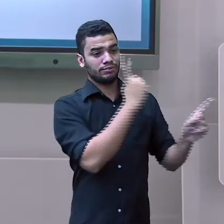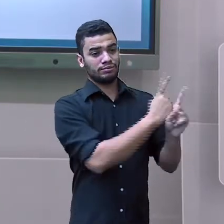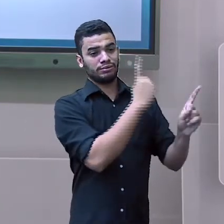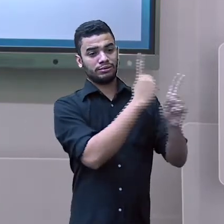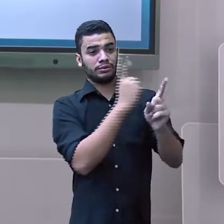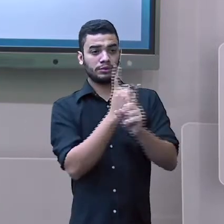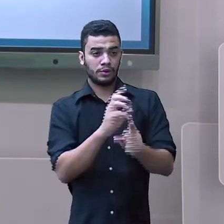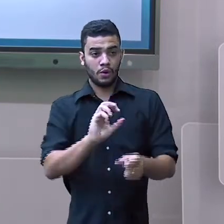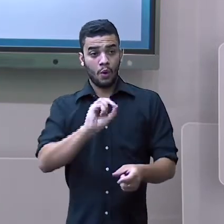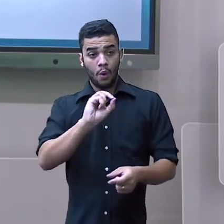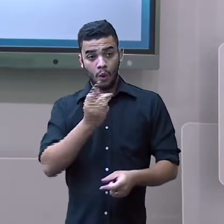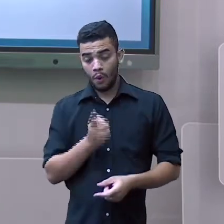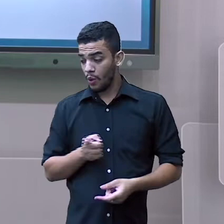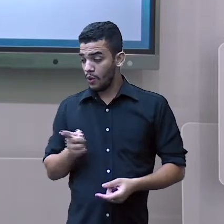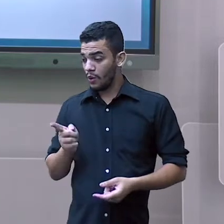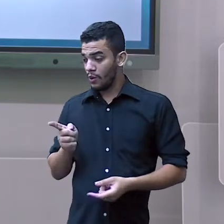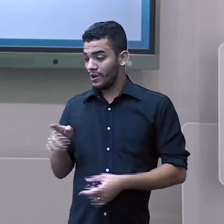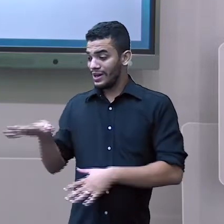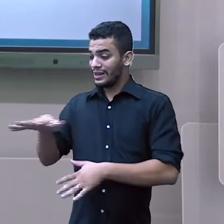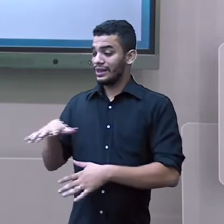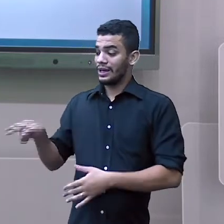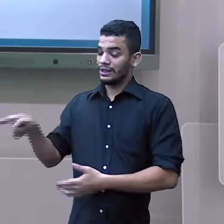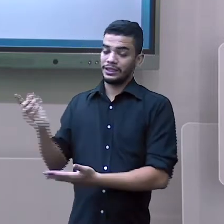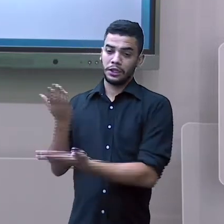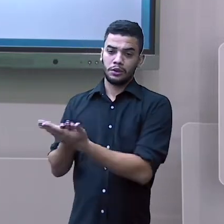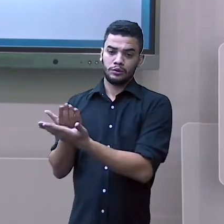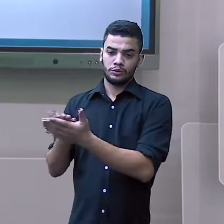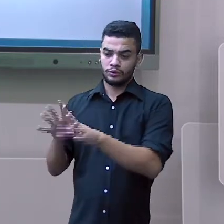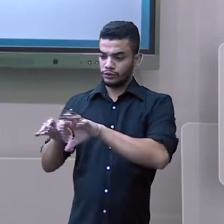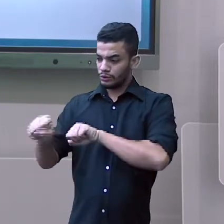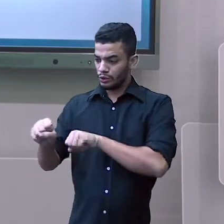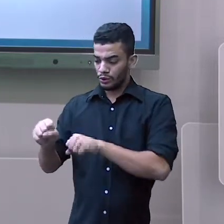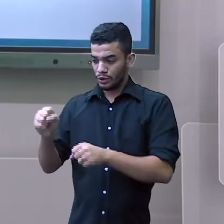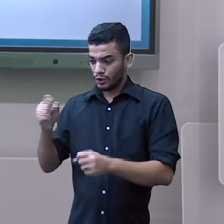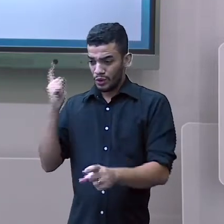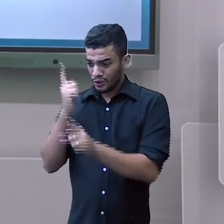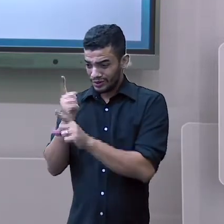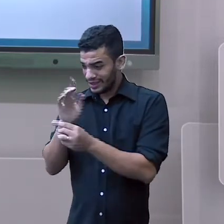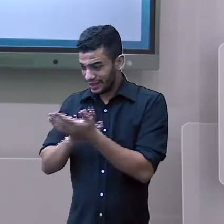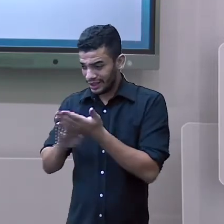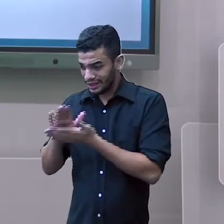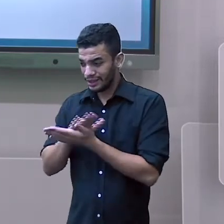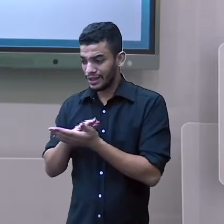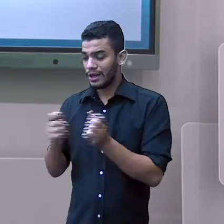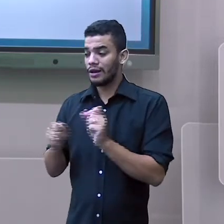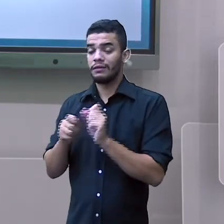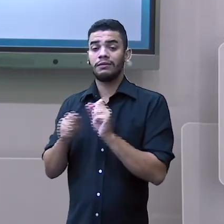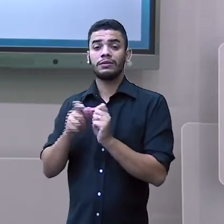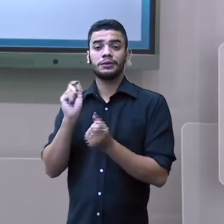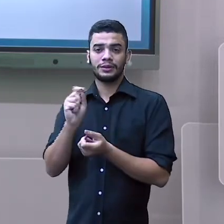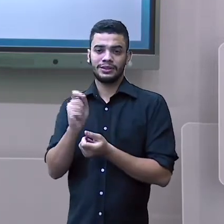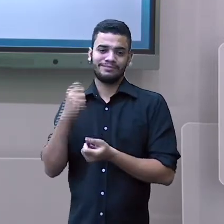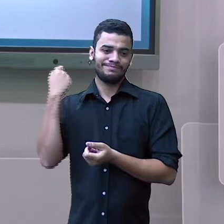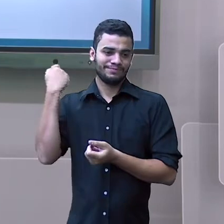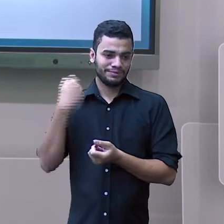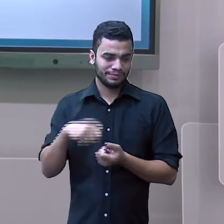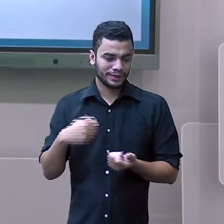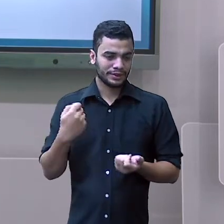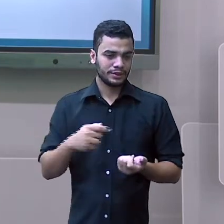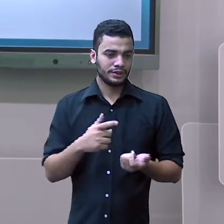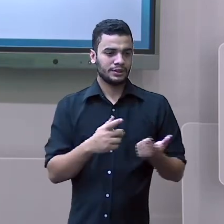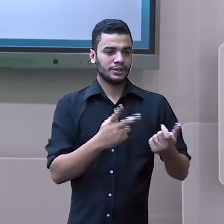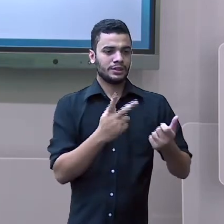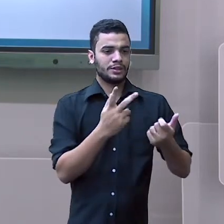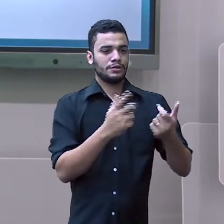que ele sabe fazer. Então, ele busca outros meios de sustentar a sua família. Essa é uma triste realidade que nós